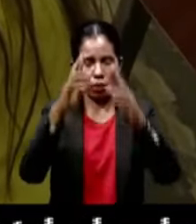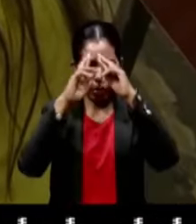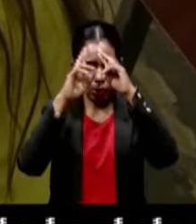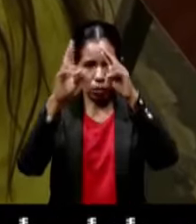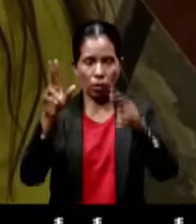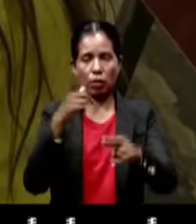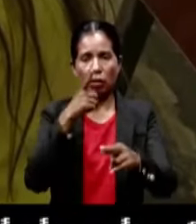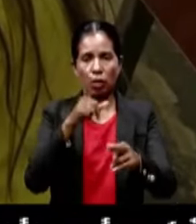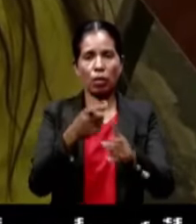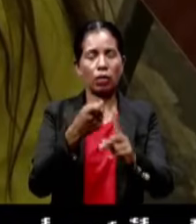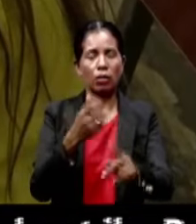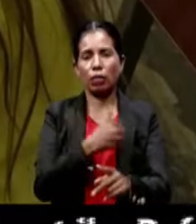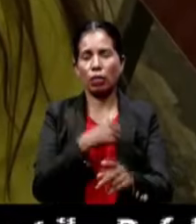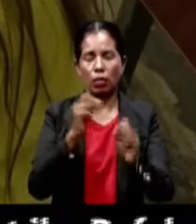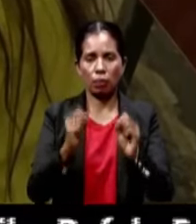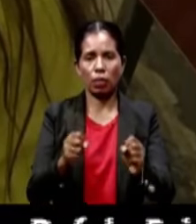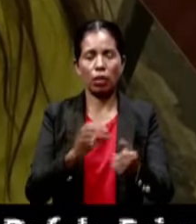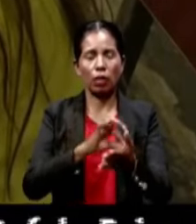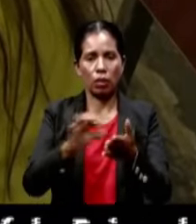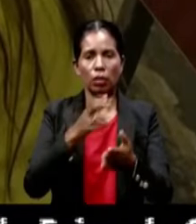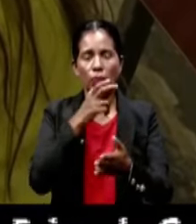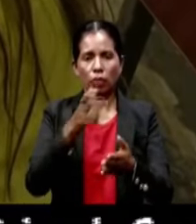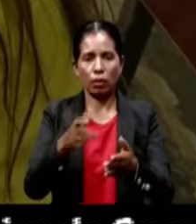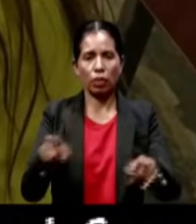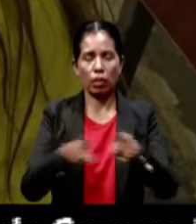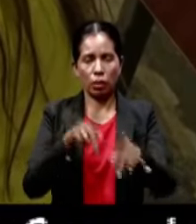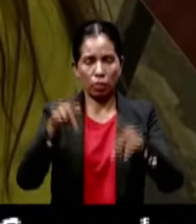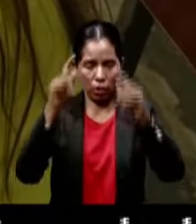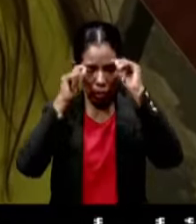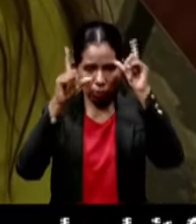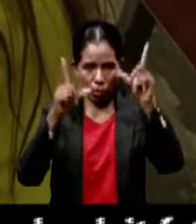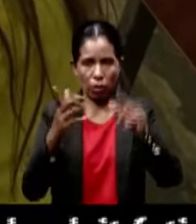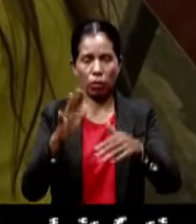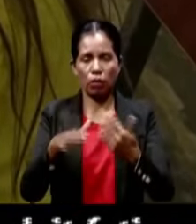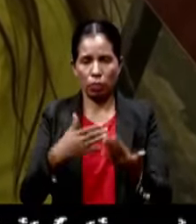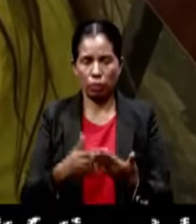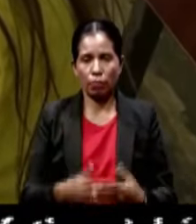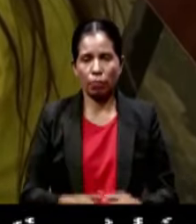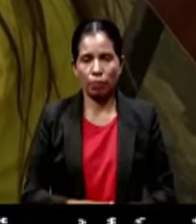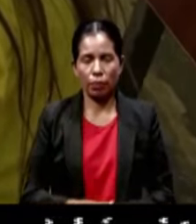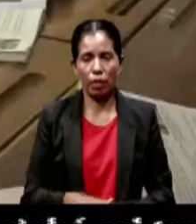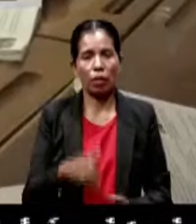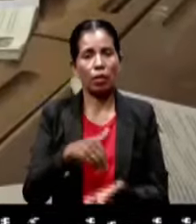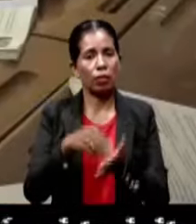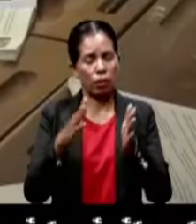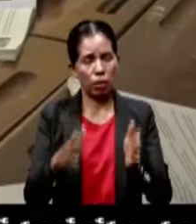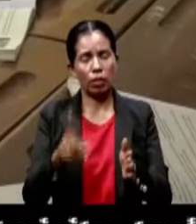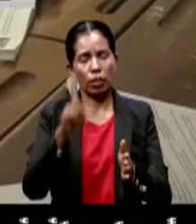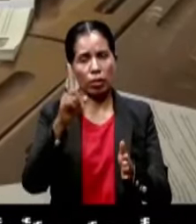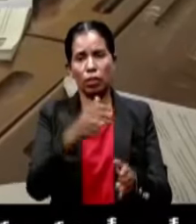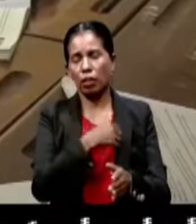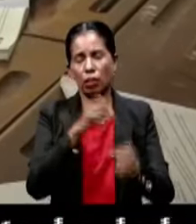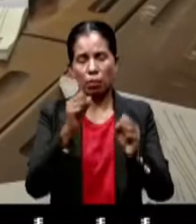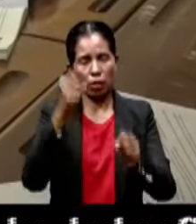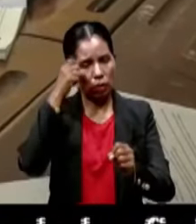oficial no sira pele halo português hanesan timoruansira ne casa do ser. Quando estudante ida sira pele